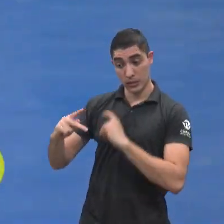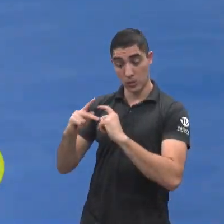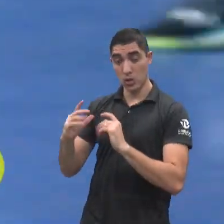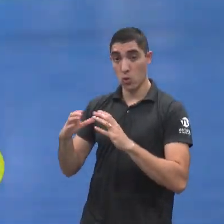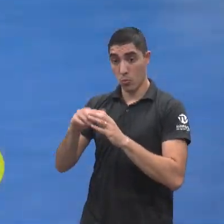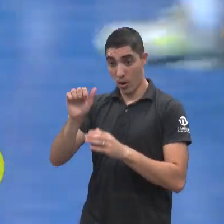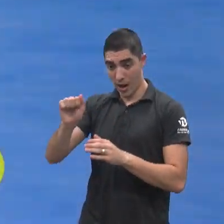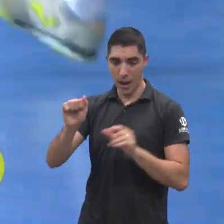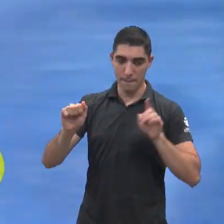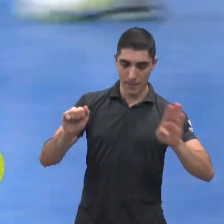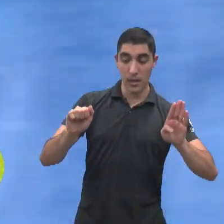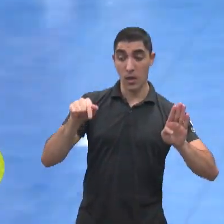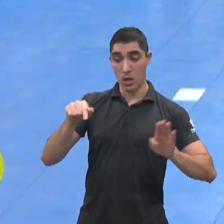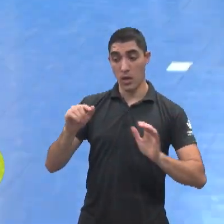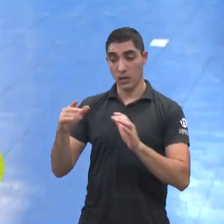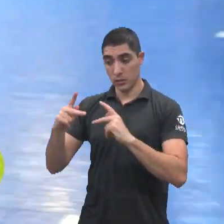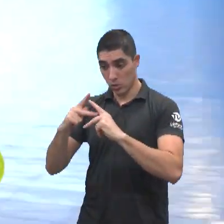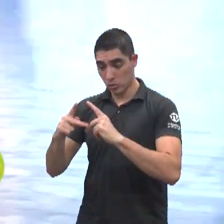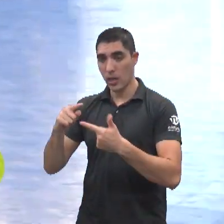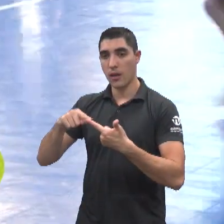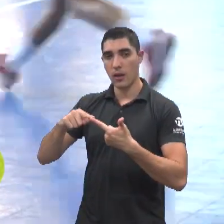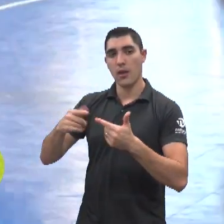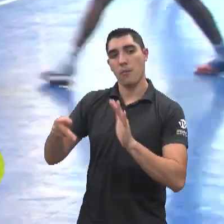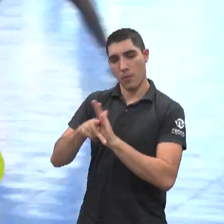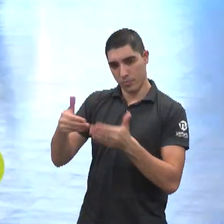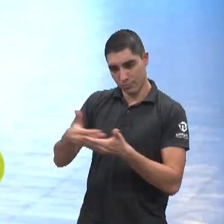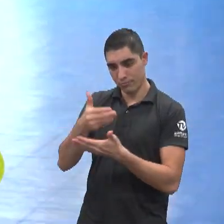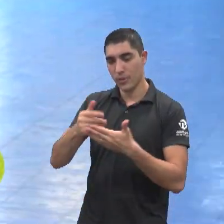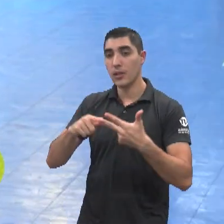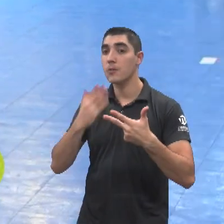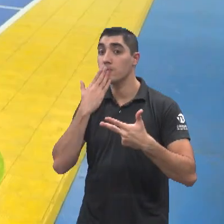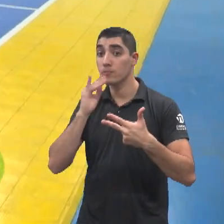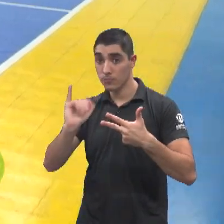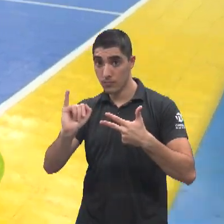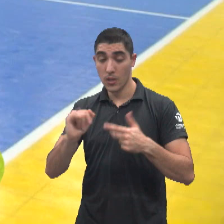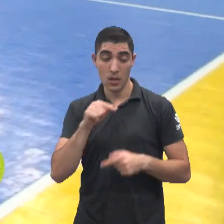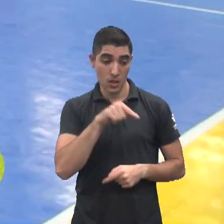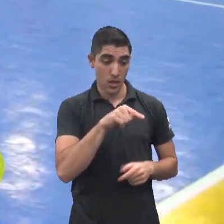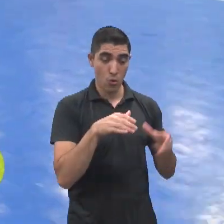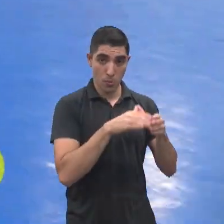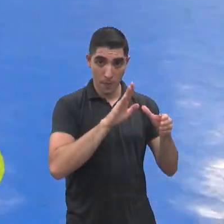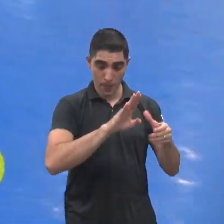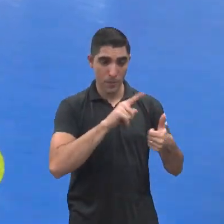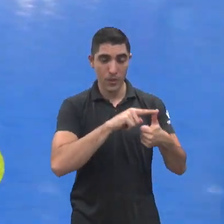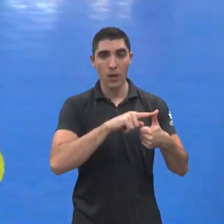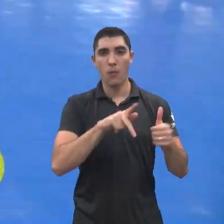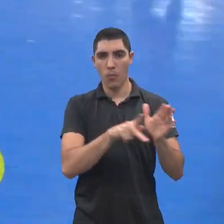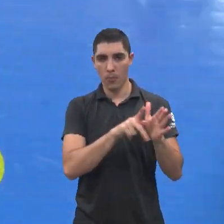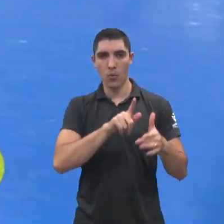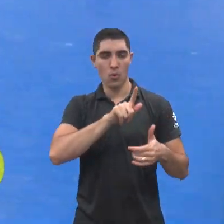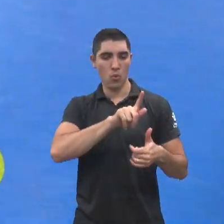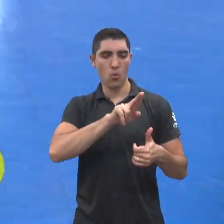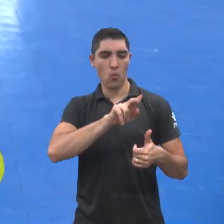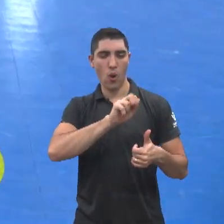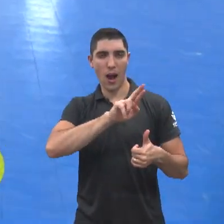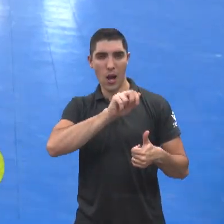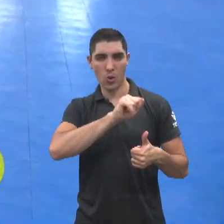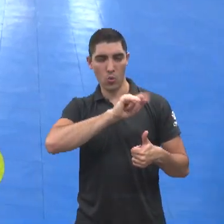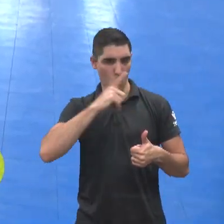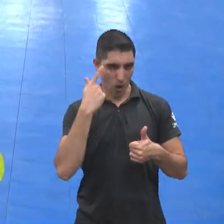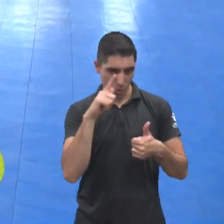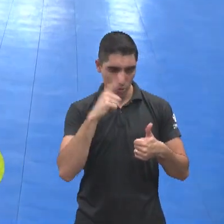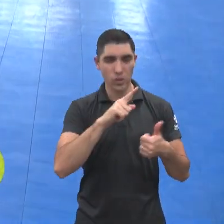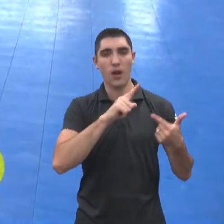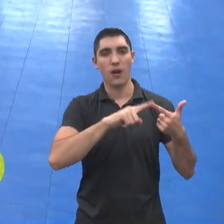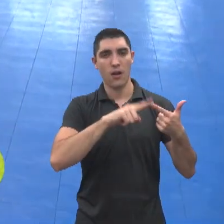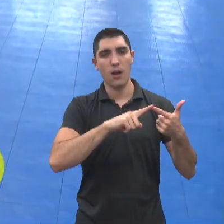time de Botucatu e também de Indaiatuba. No outro grupo, que é o grupo B, estão as equipes do Guarujá, da ABB e também do Corinthians. A competição é